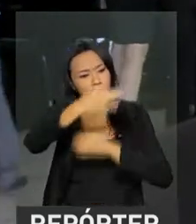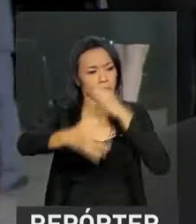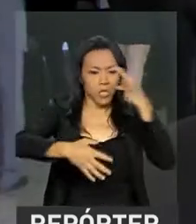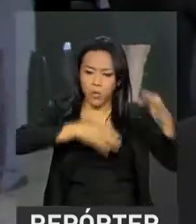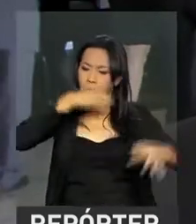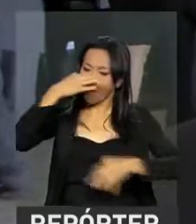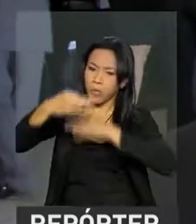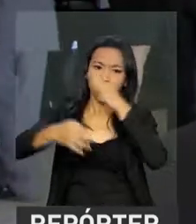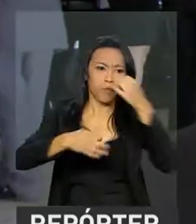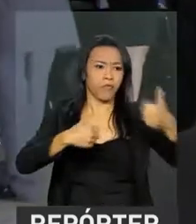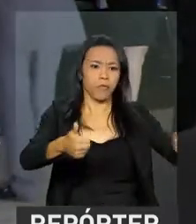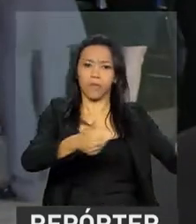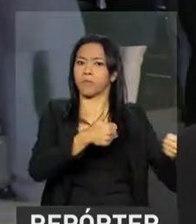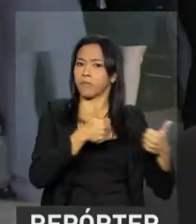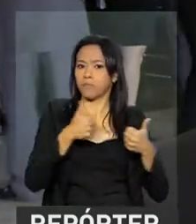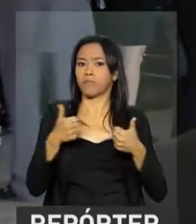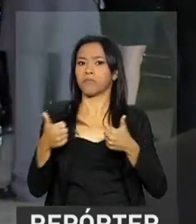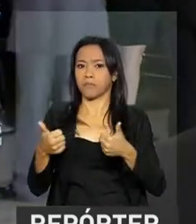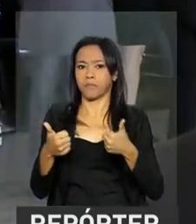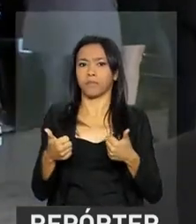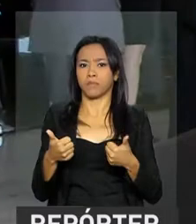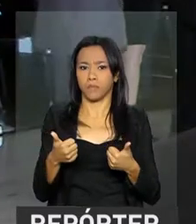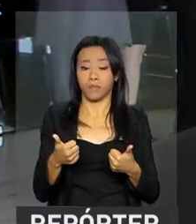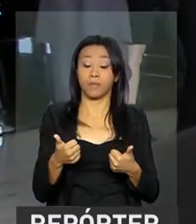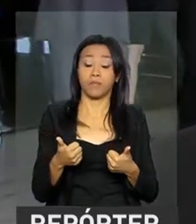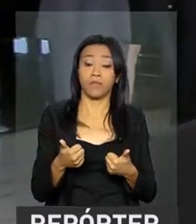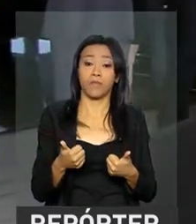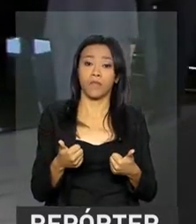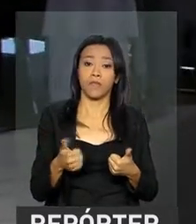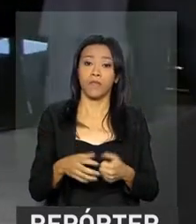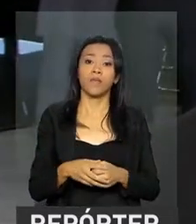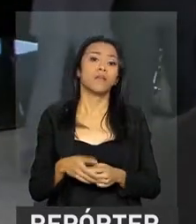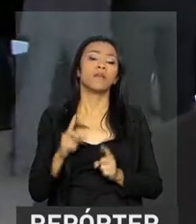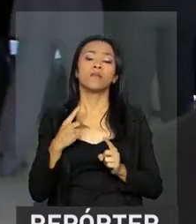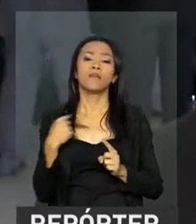bem consideradas, né?